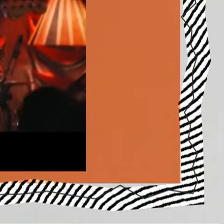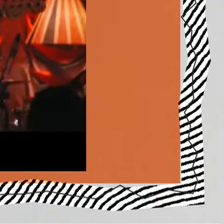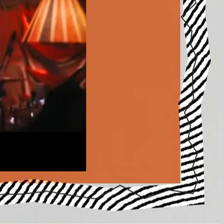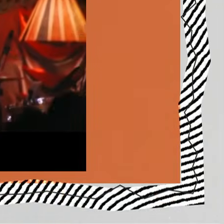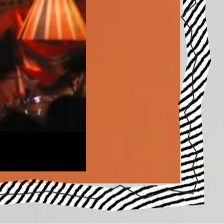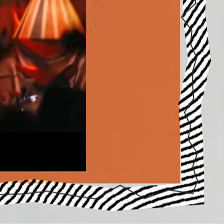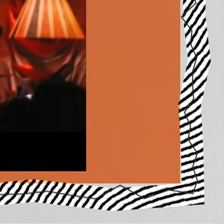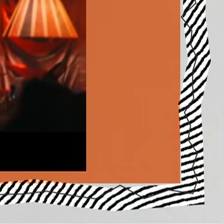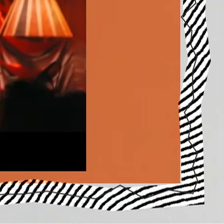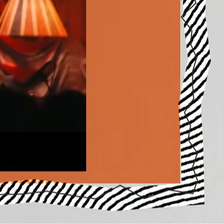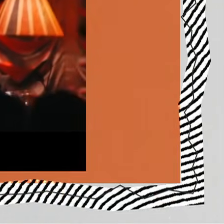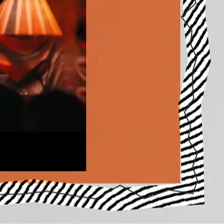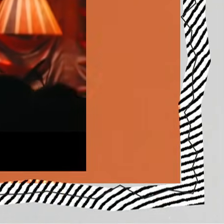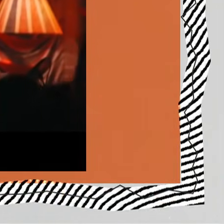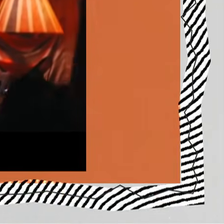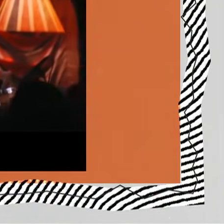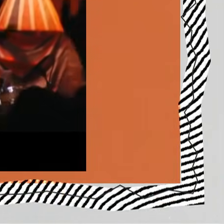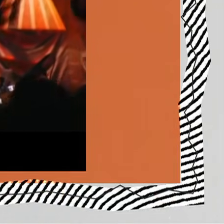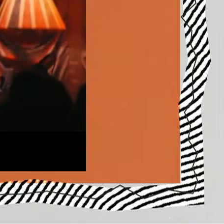Não deixa!